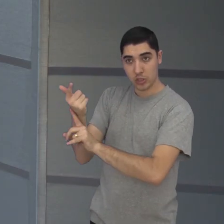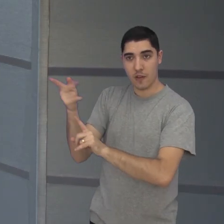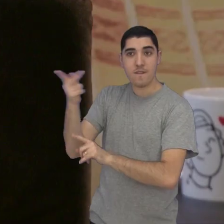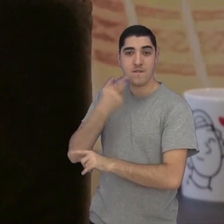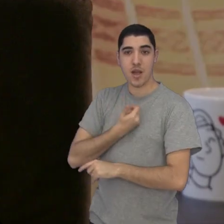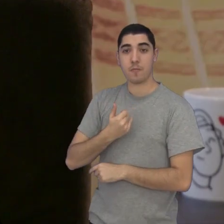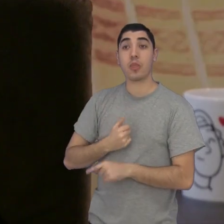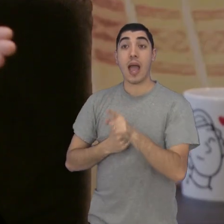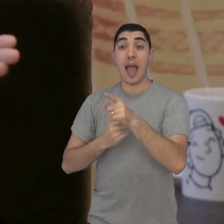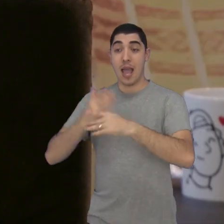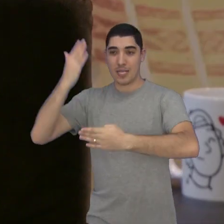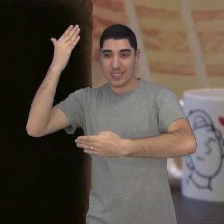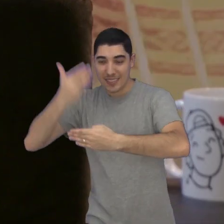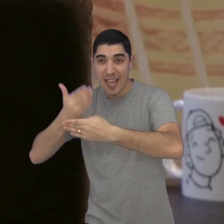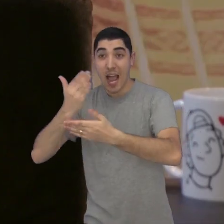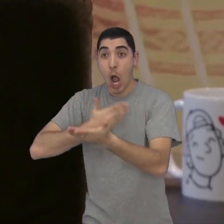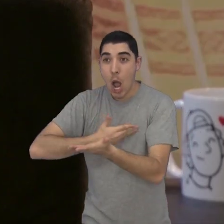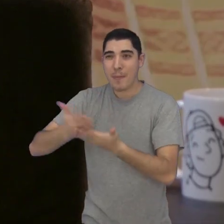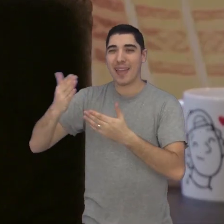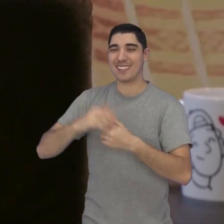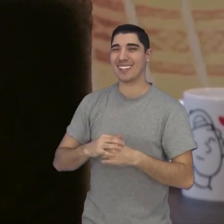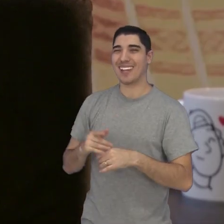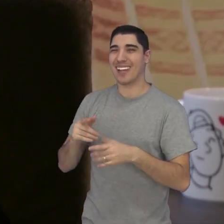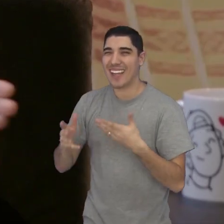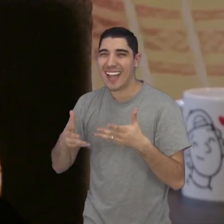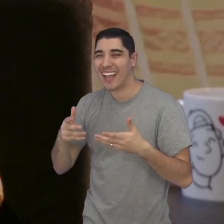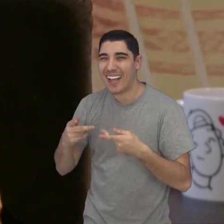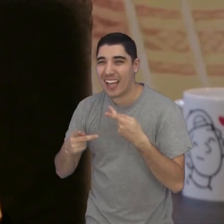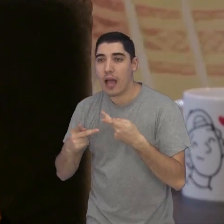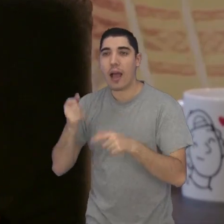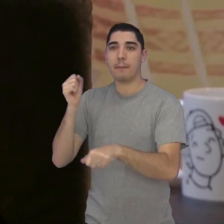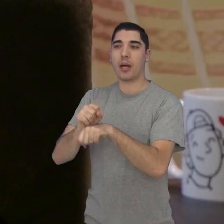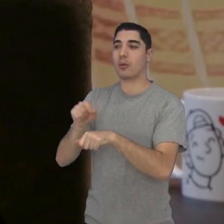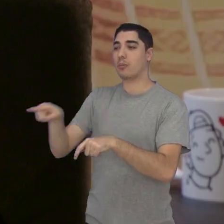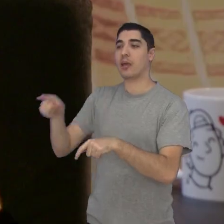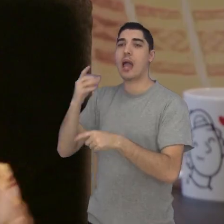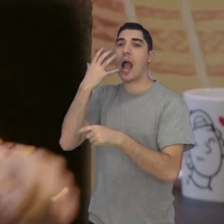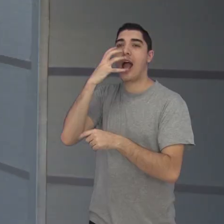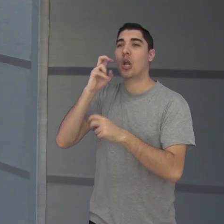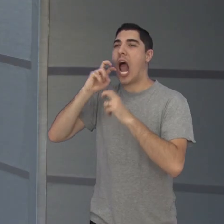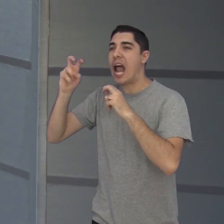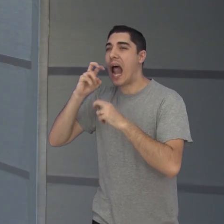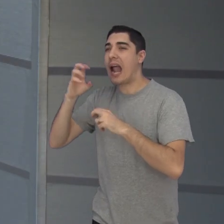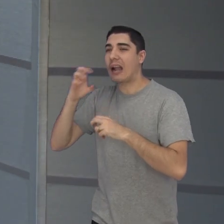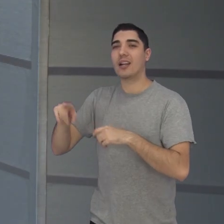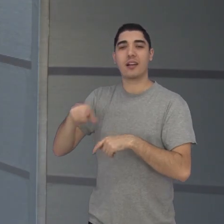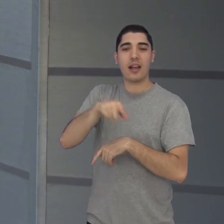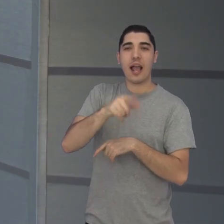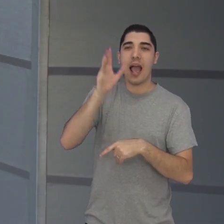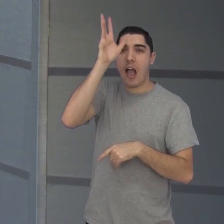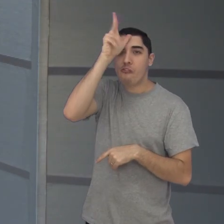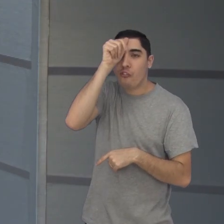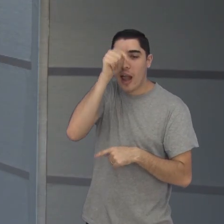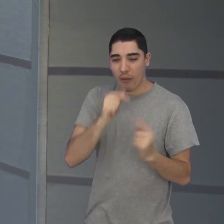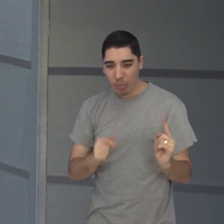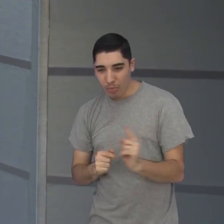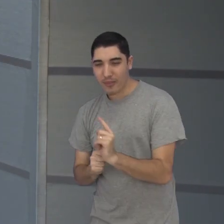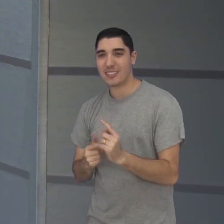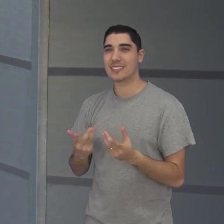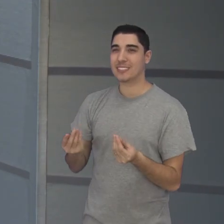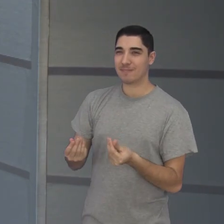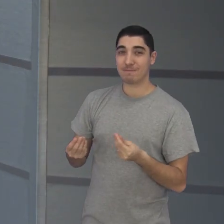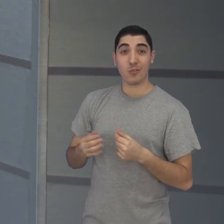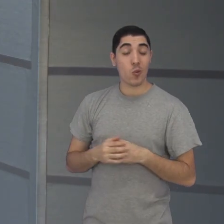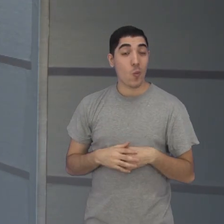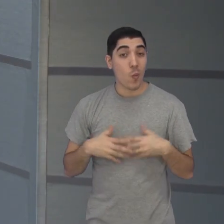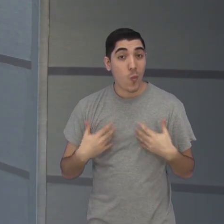contam. Ação, tá gravando. Daqui a pouco parava a gravação porque tinha um cachorro latindo, uma galinha ali, não sei o quê. Era meio que